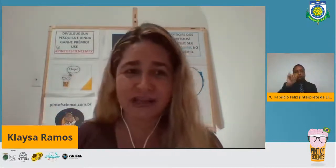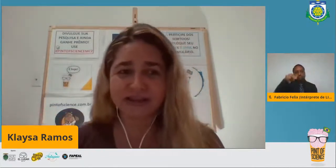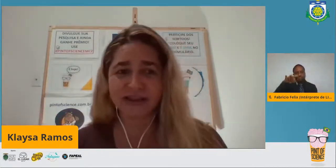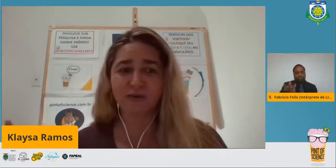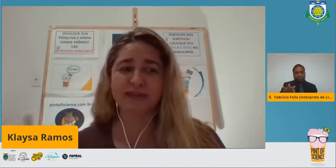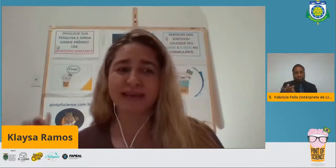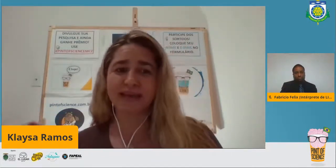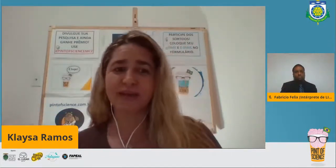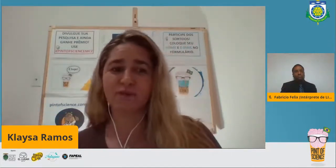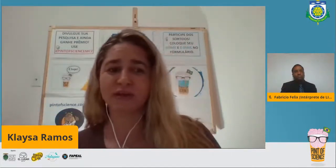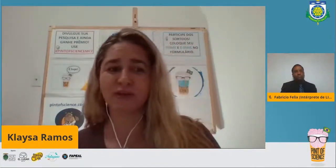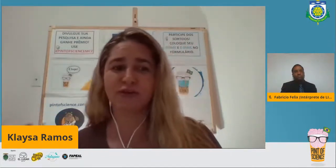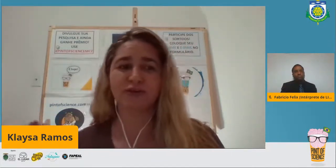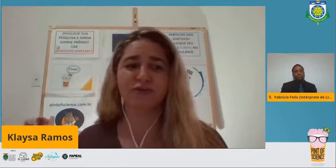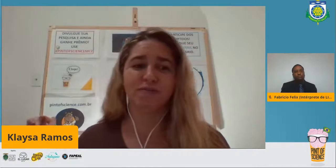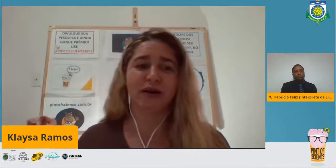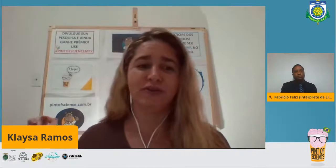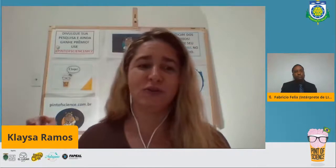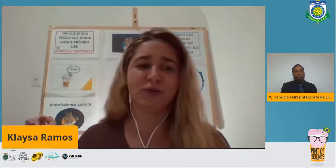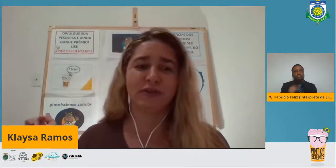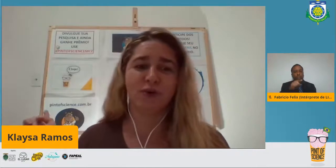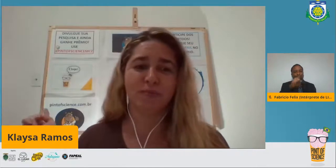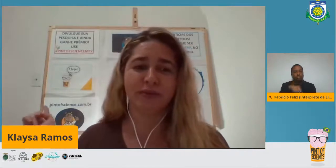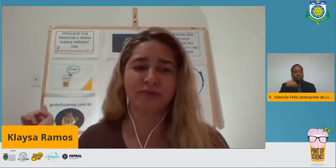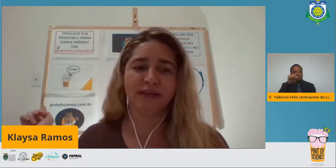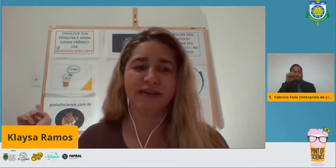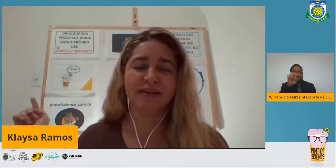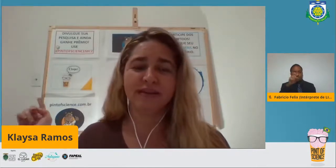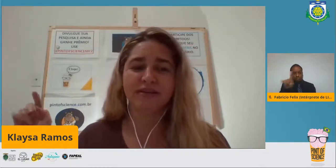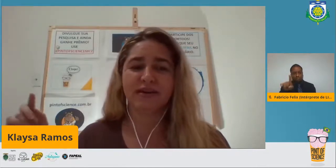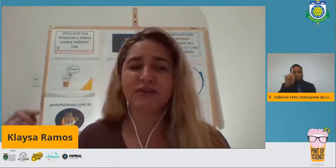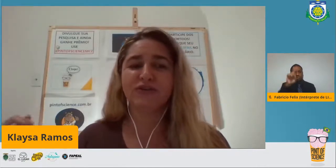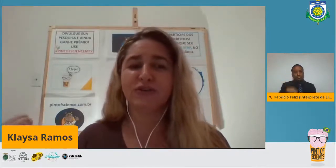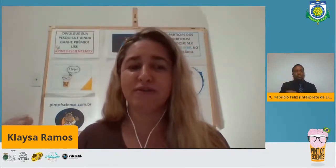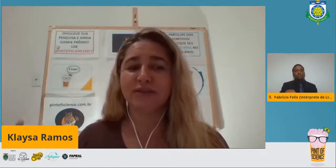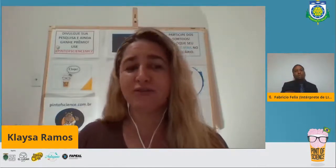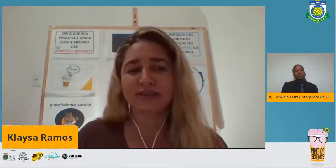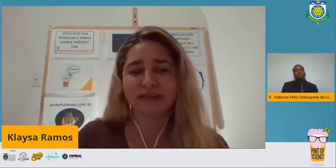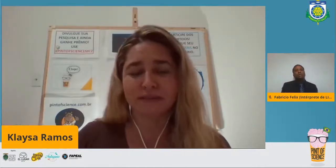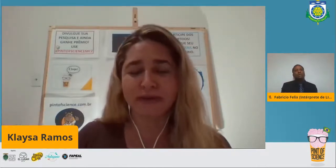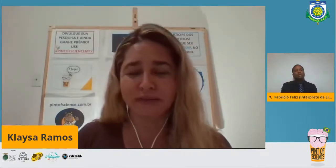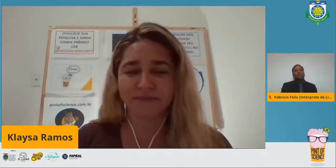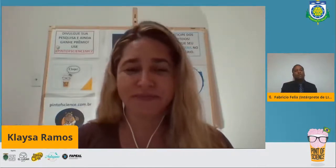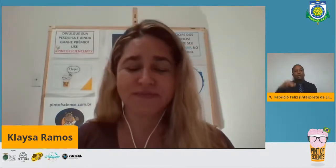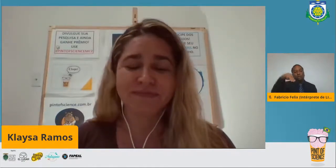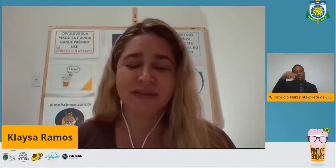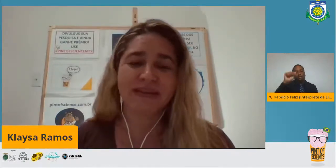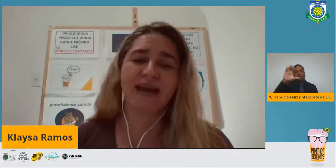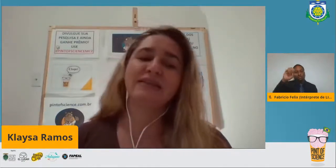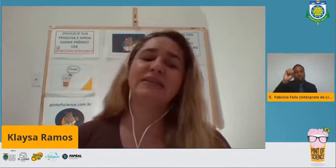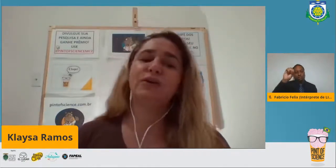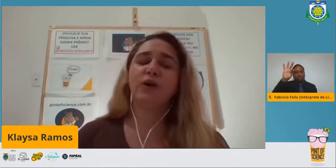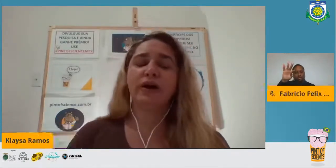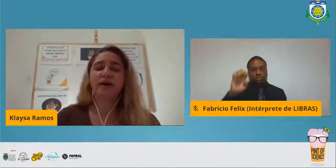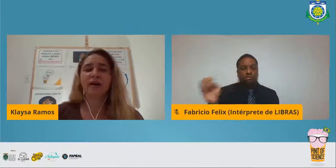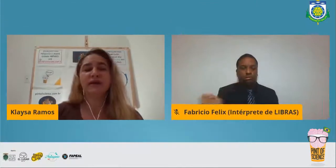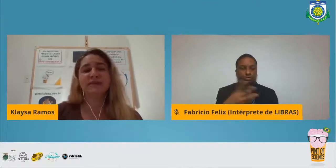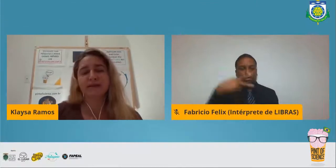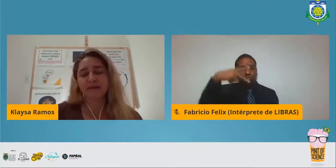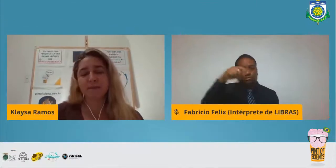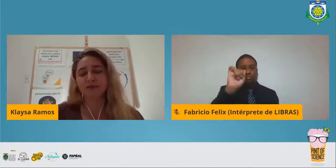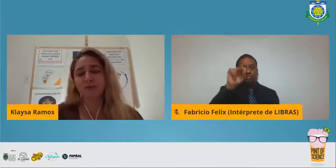que ele está. Esse aqui é o Zé, é o mascote novo do Pint, tem o copinho, né, tradicional, e tem o Zé também.